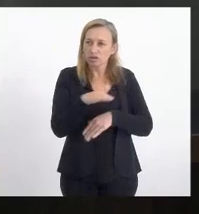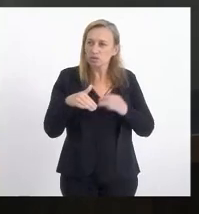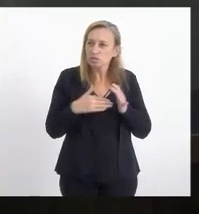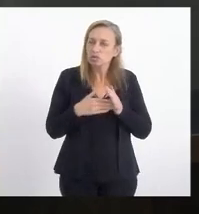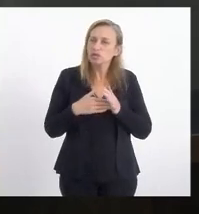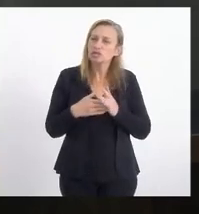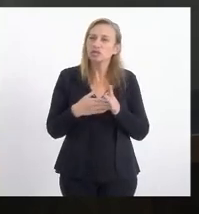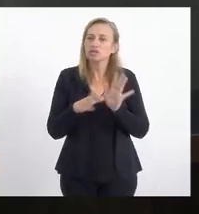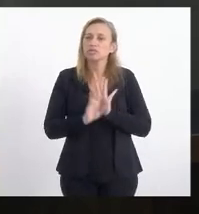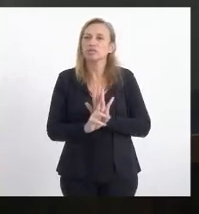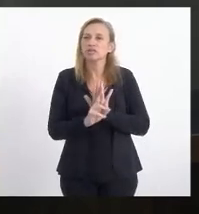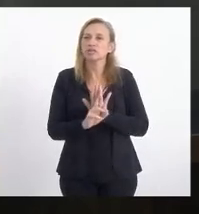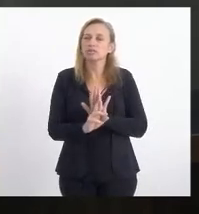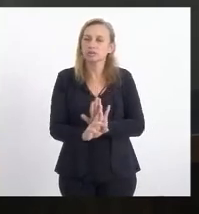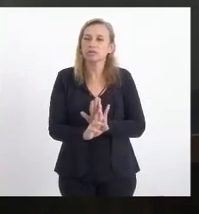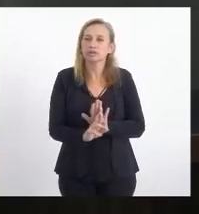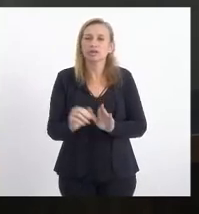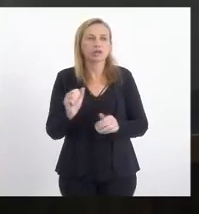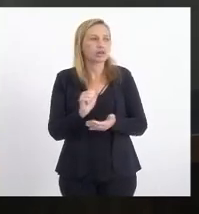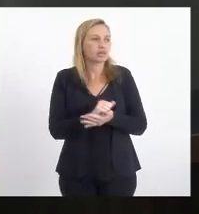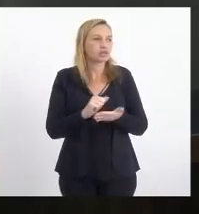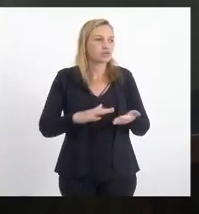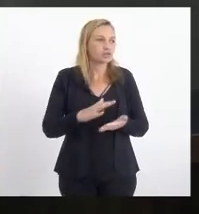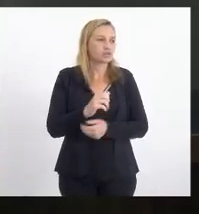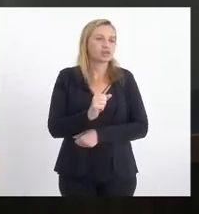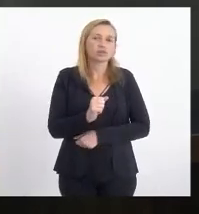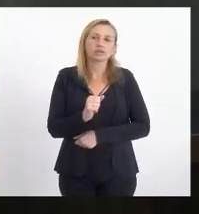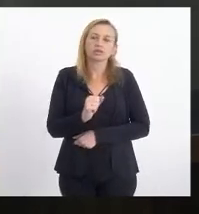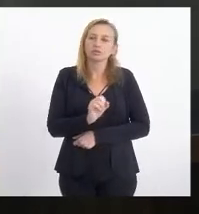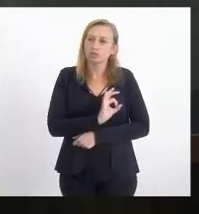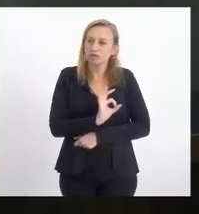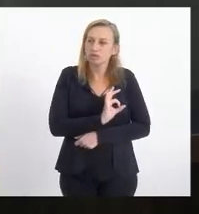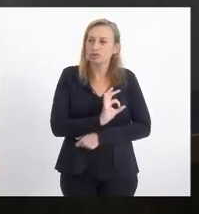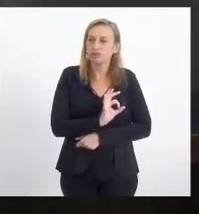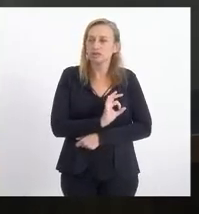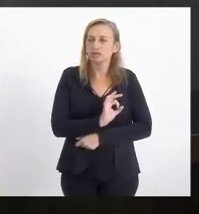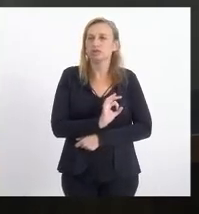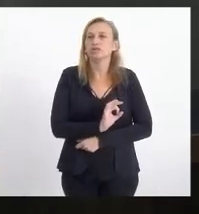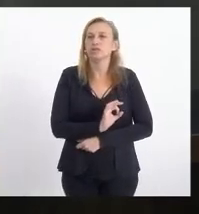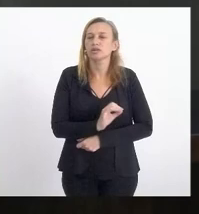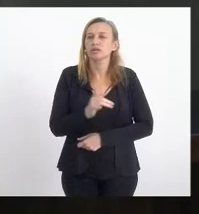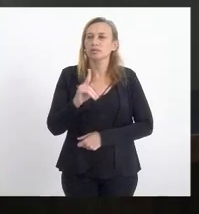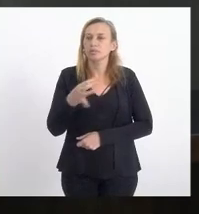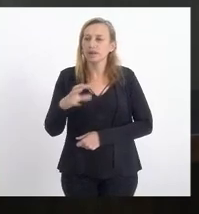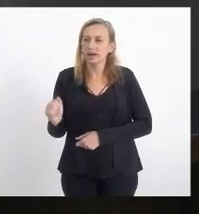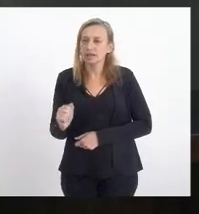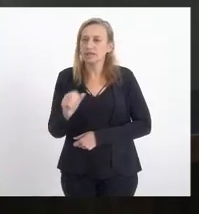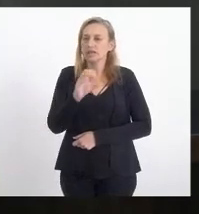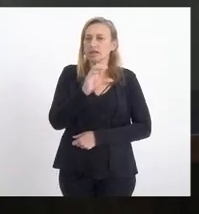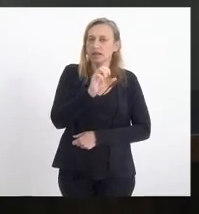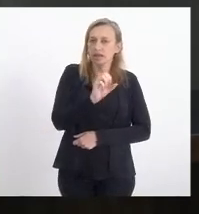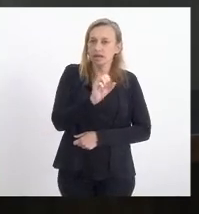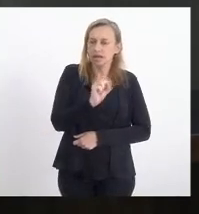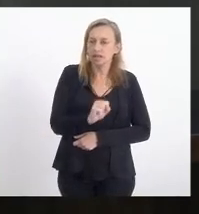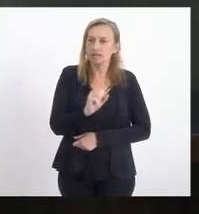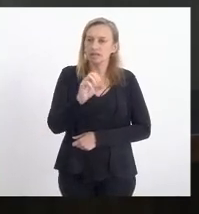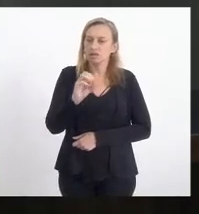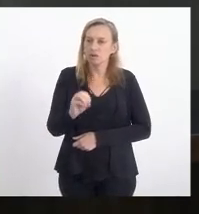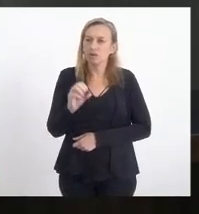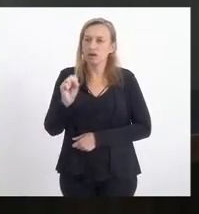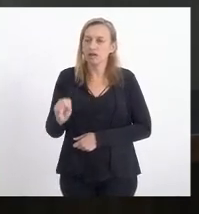da atividade policial das associações nata das praças SOS polícia